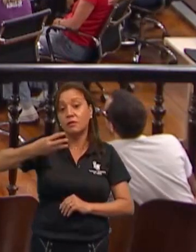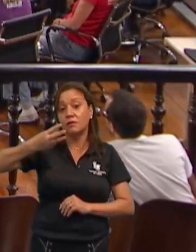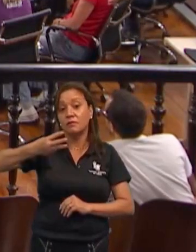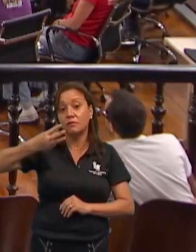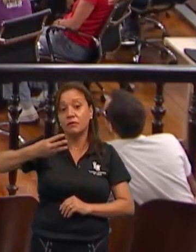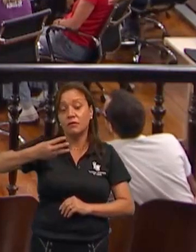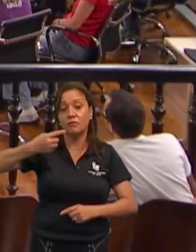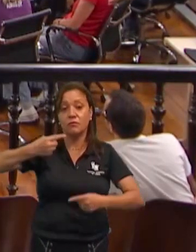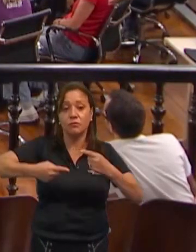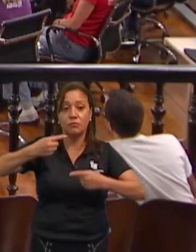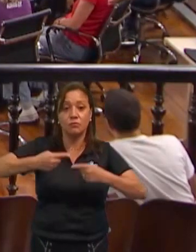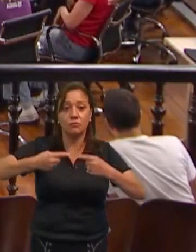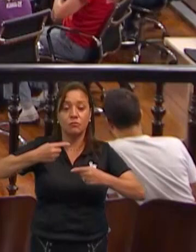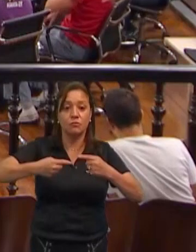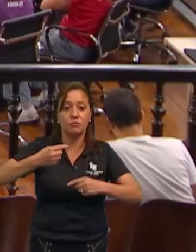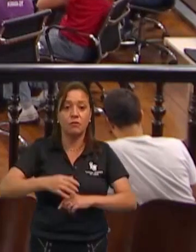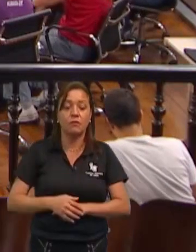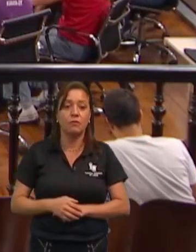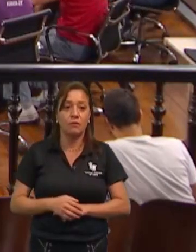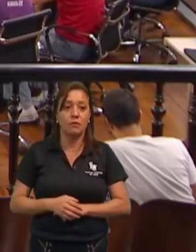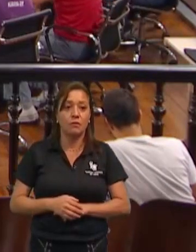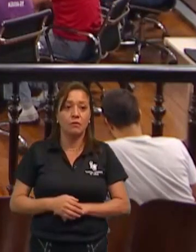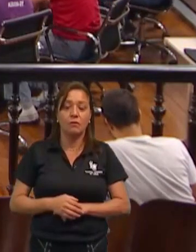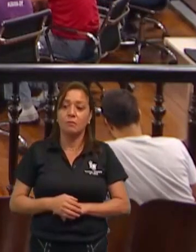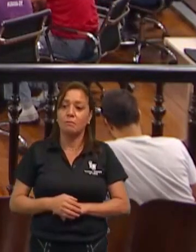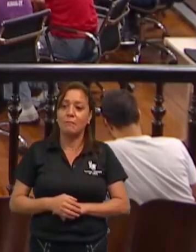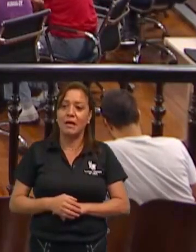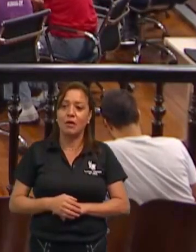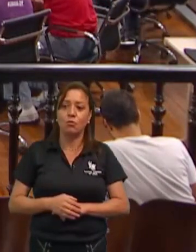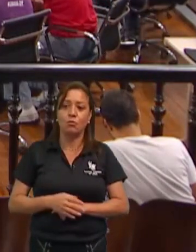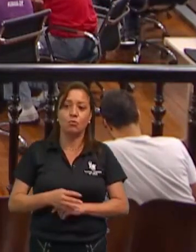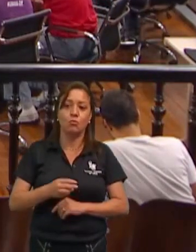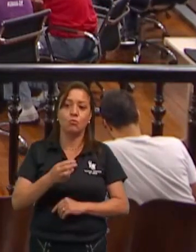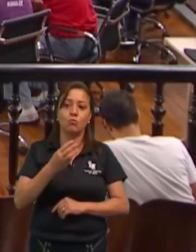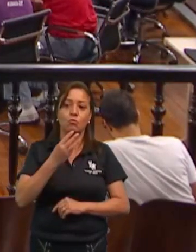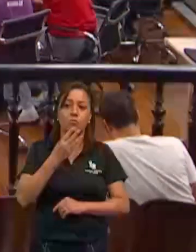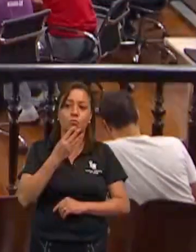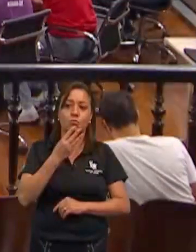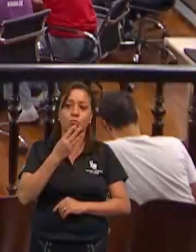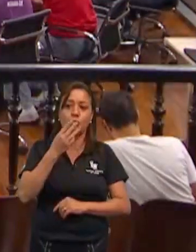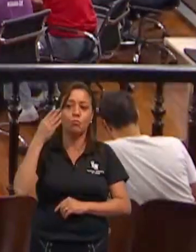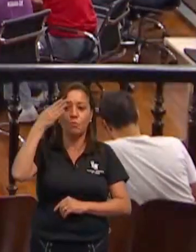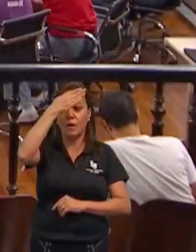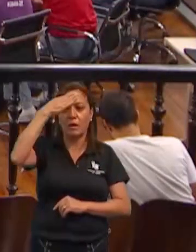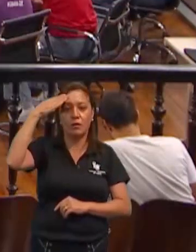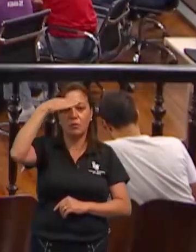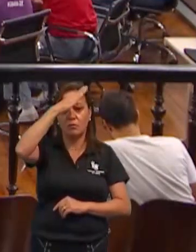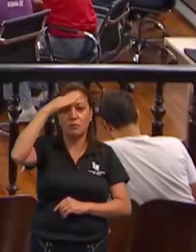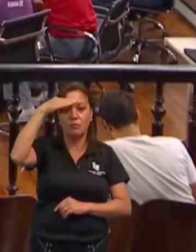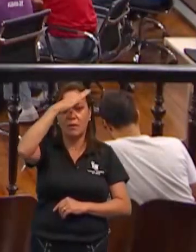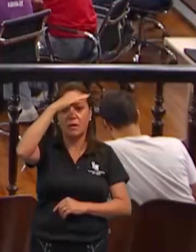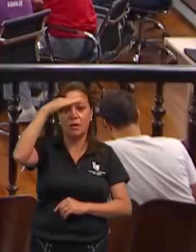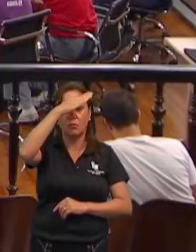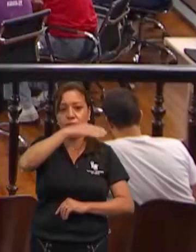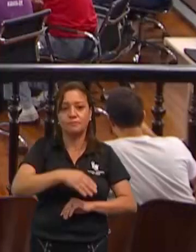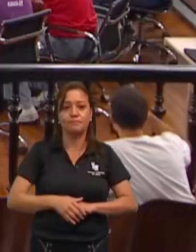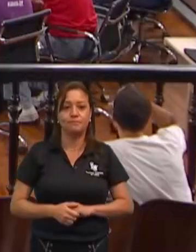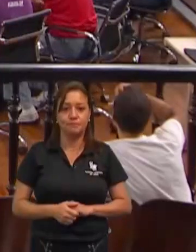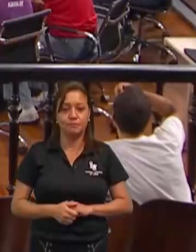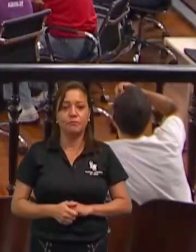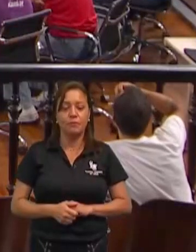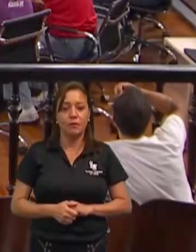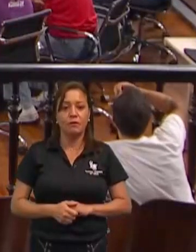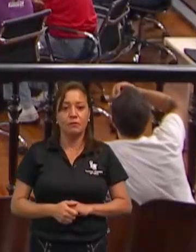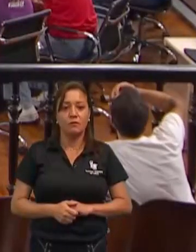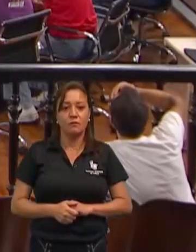Marlon Siqueira. Peço uso da palavra. Com a palavra, vereador Marlon Siqueira. Antes do vereador usar a tribuna, vereador Marlon, ainda que